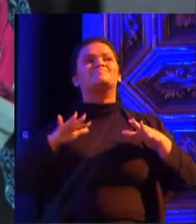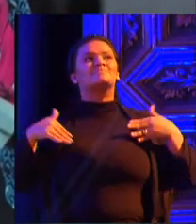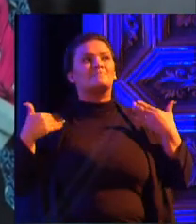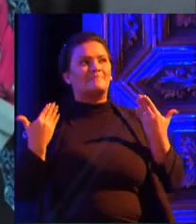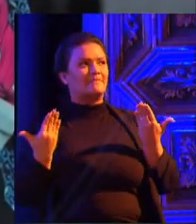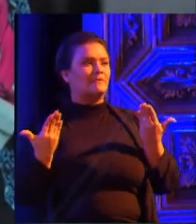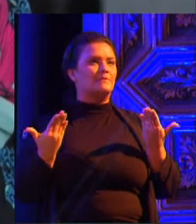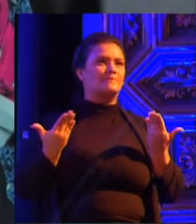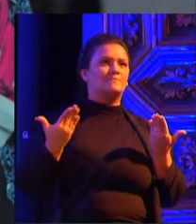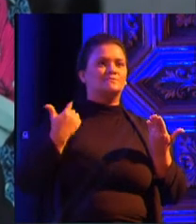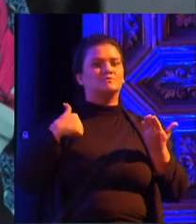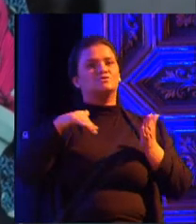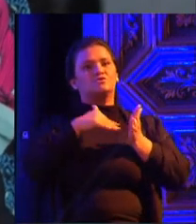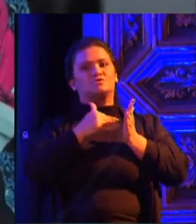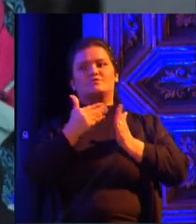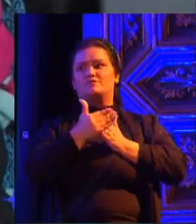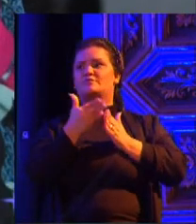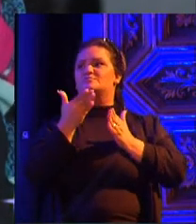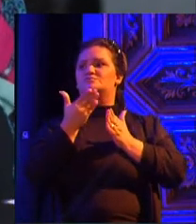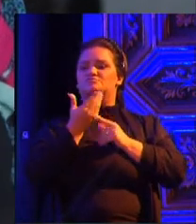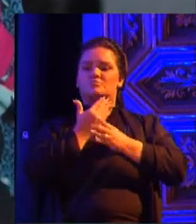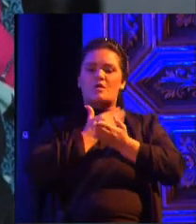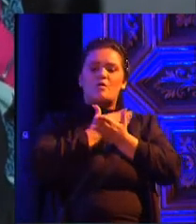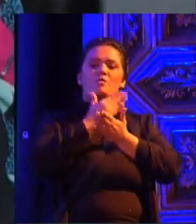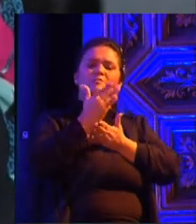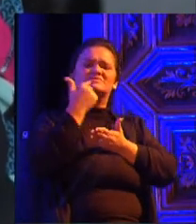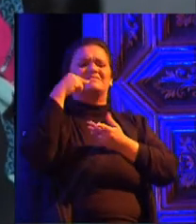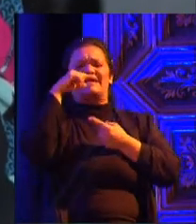Então, nós fomos desbravadores. Eu,